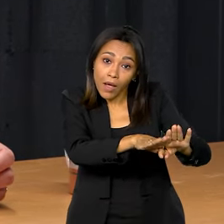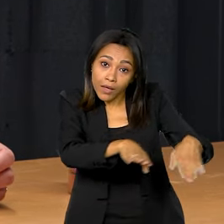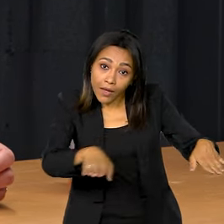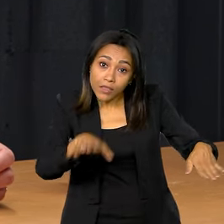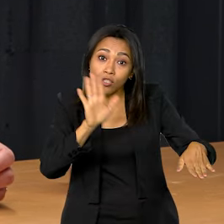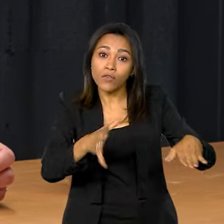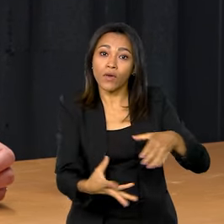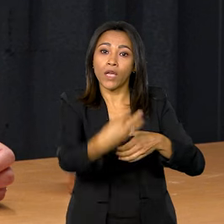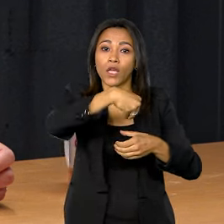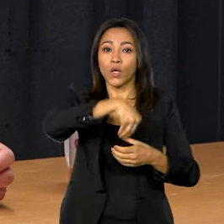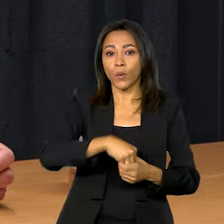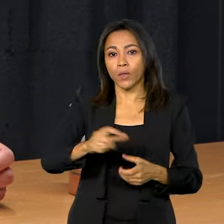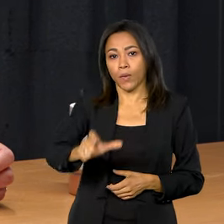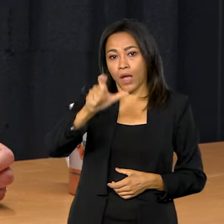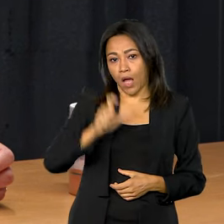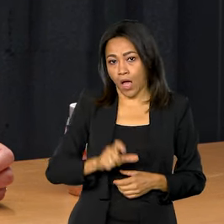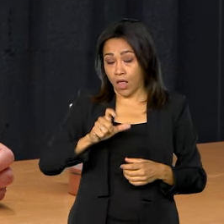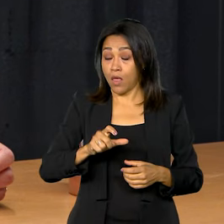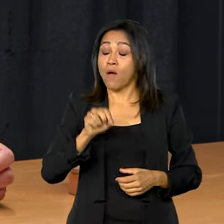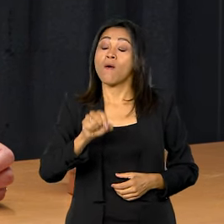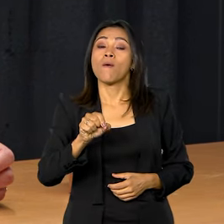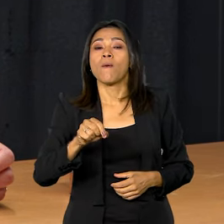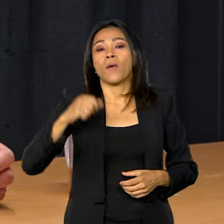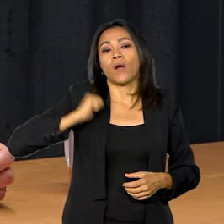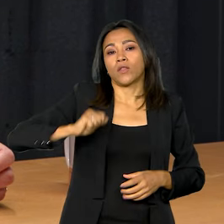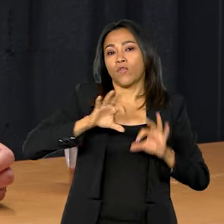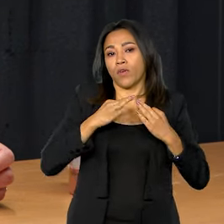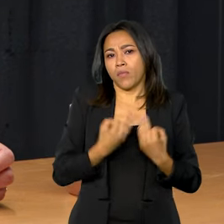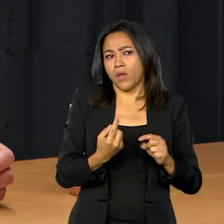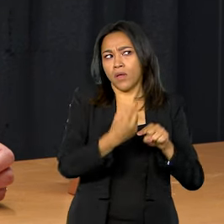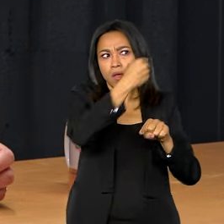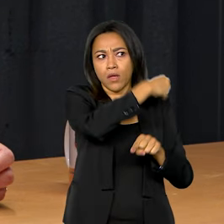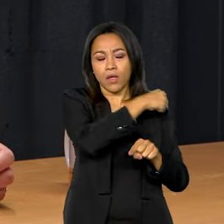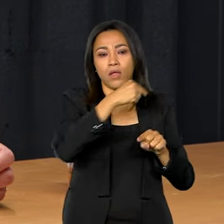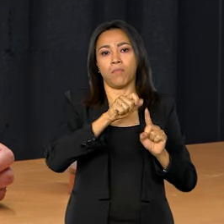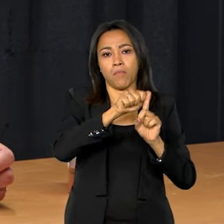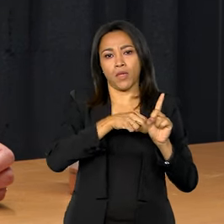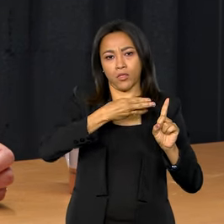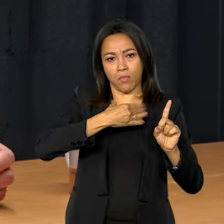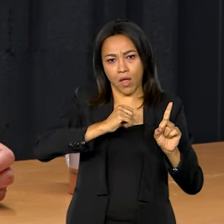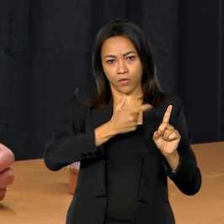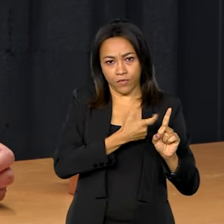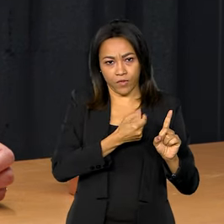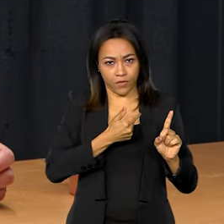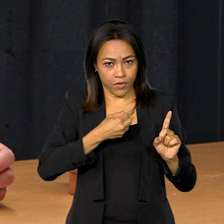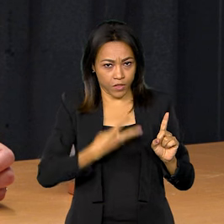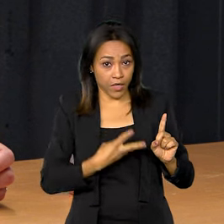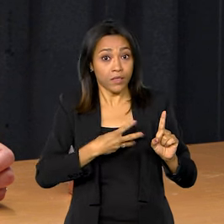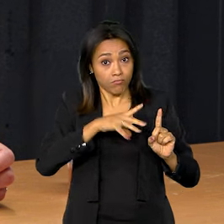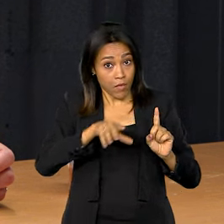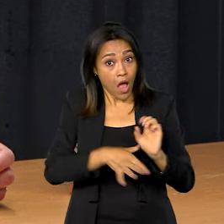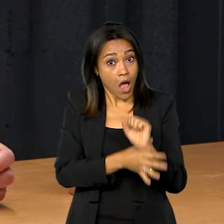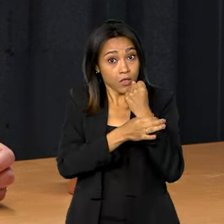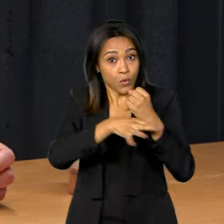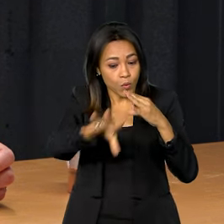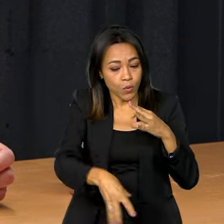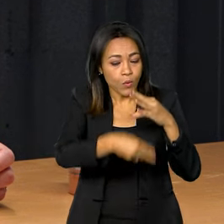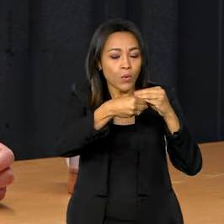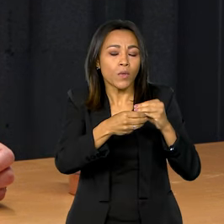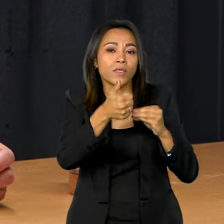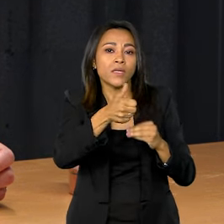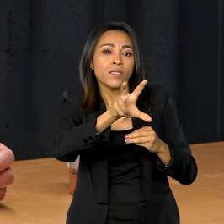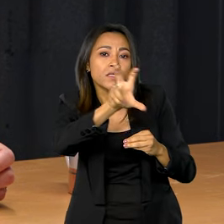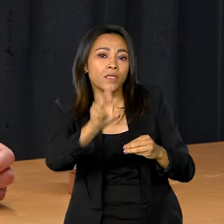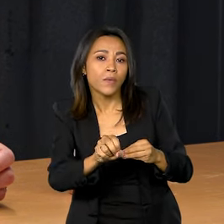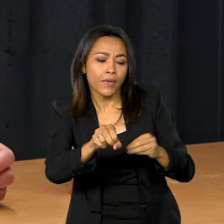incluído no programa Bolsa Família pelo atual governo em março de 2023 ele garante o adicional de r$